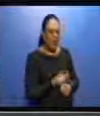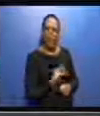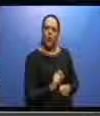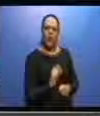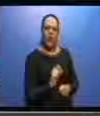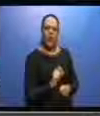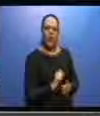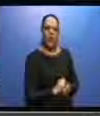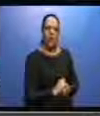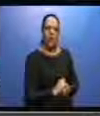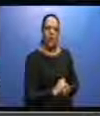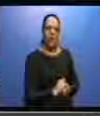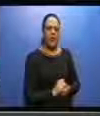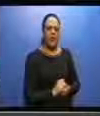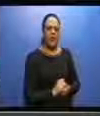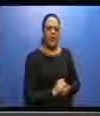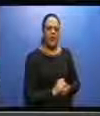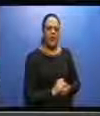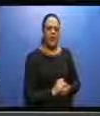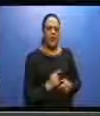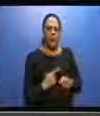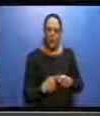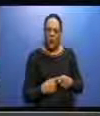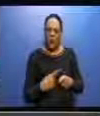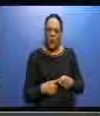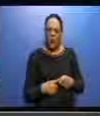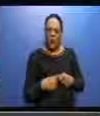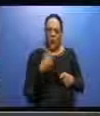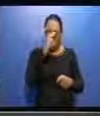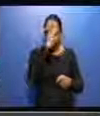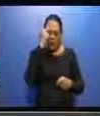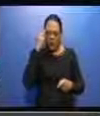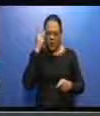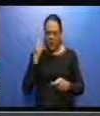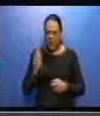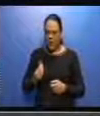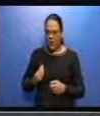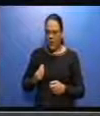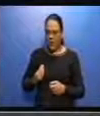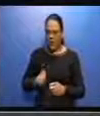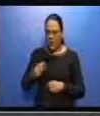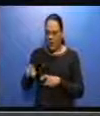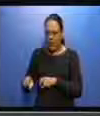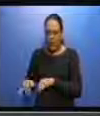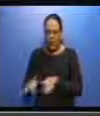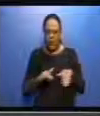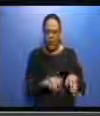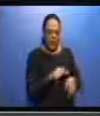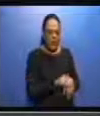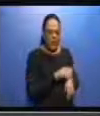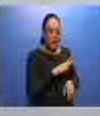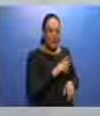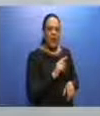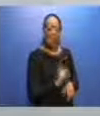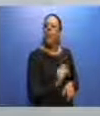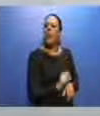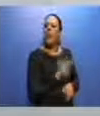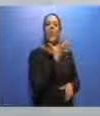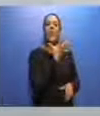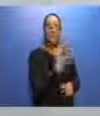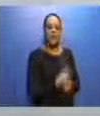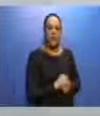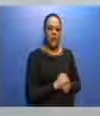cidade né é como resultado como produto né deste fenômeno olá pessoal